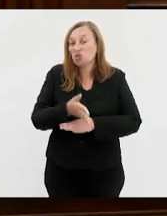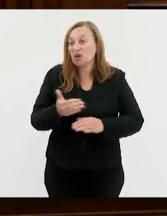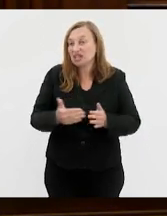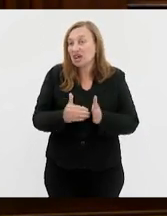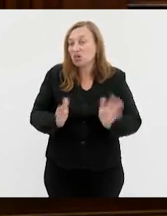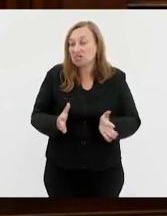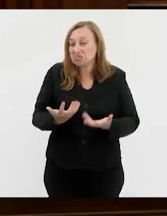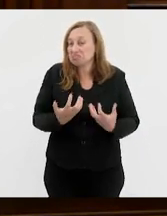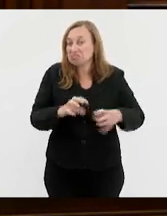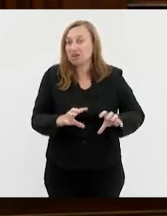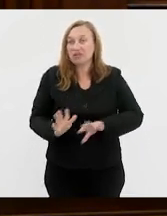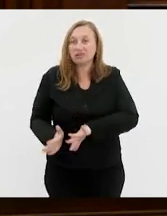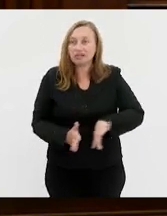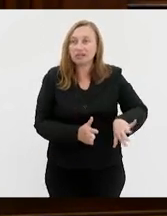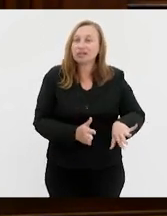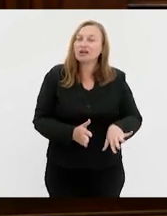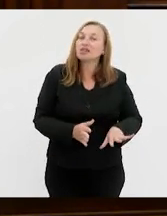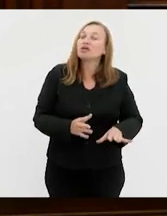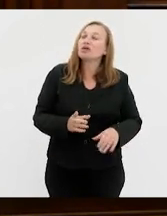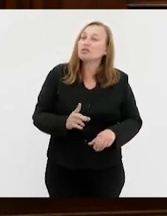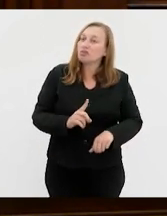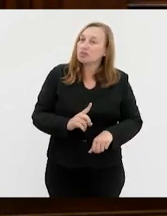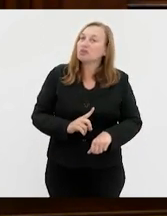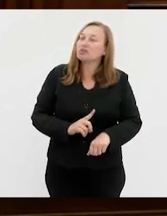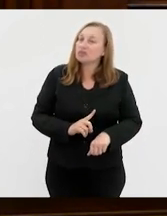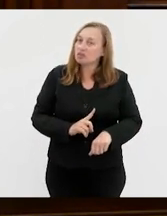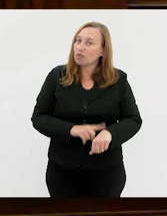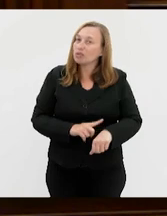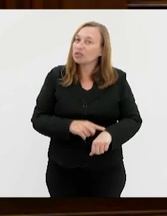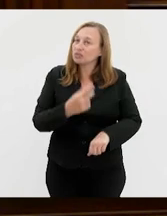chegar. A vez dele vai chegar.